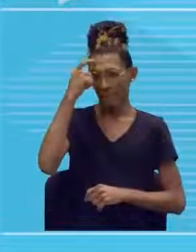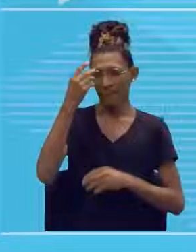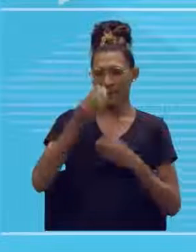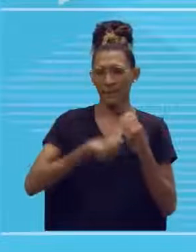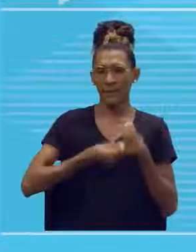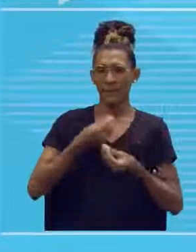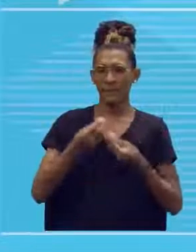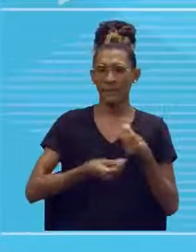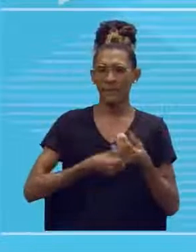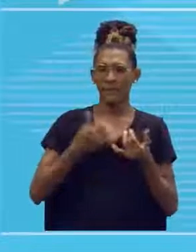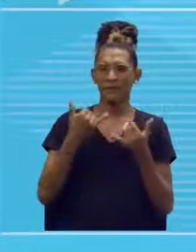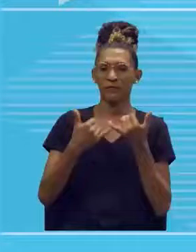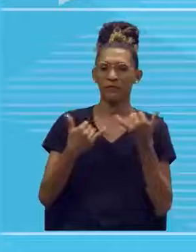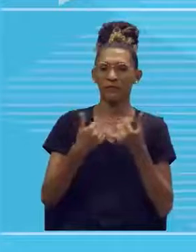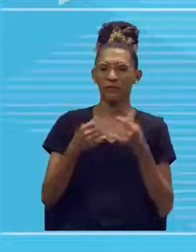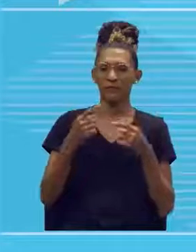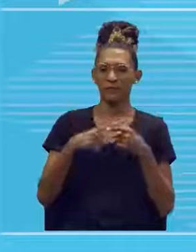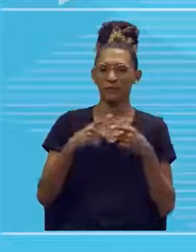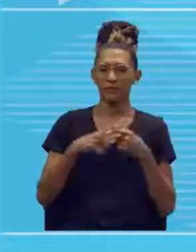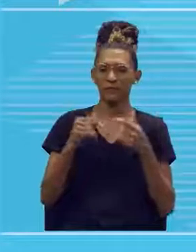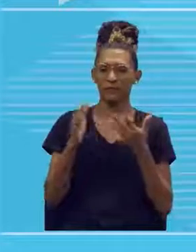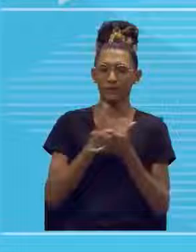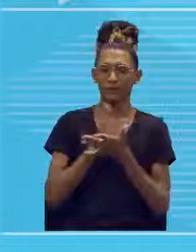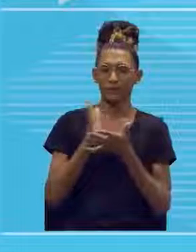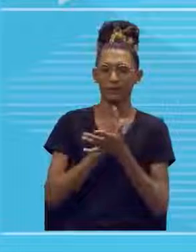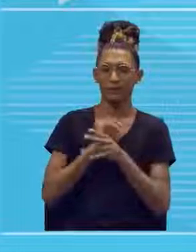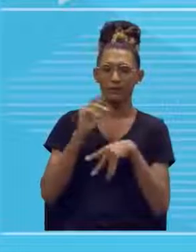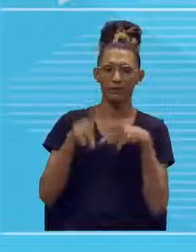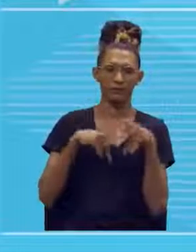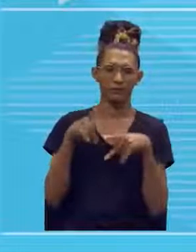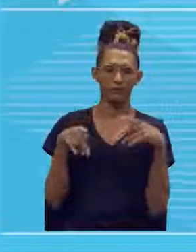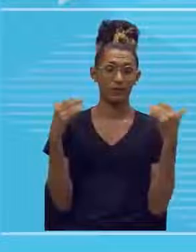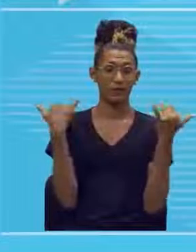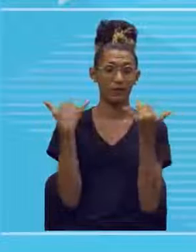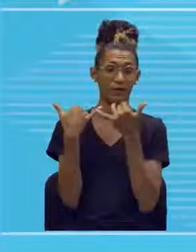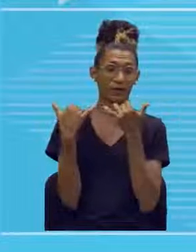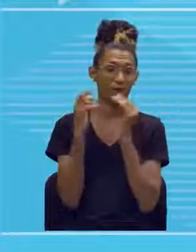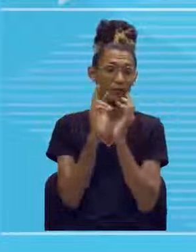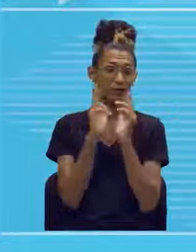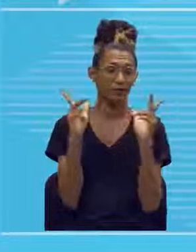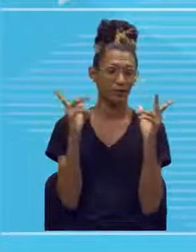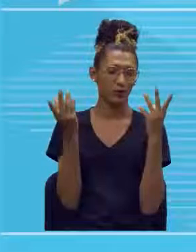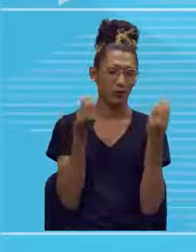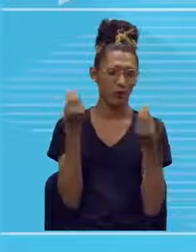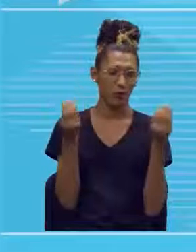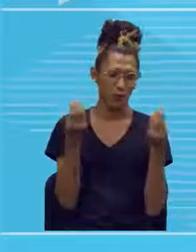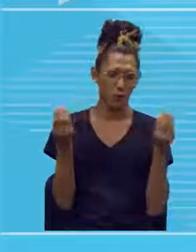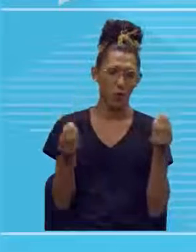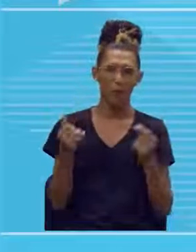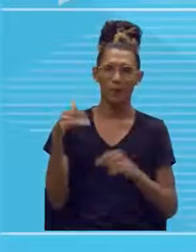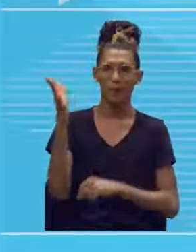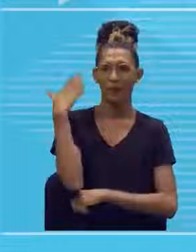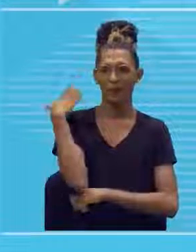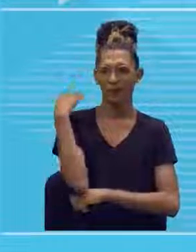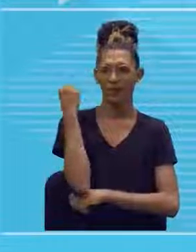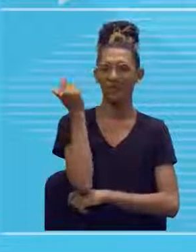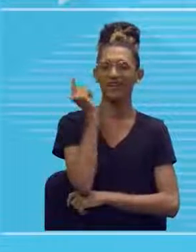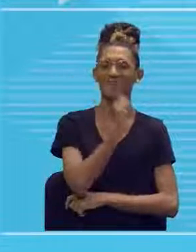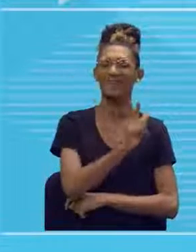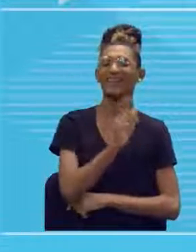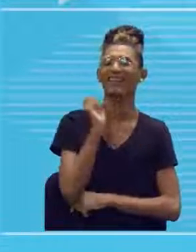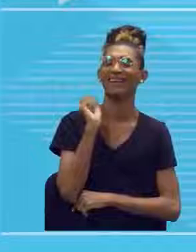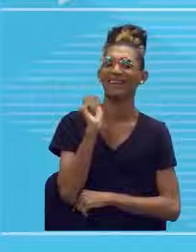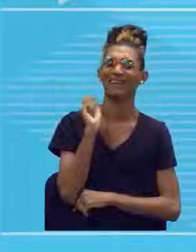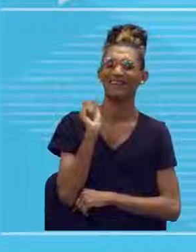de uma forma tão parecida em povos tão distintos antigamente a gente não conseguia mandar um zap não